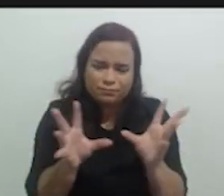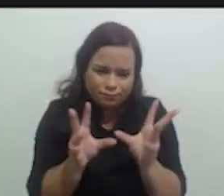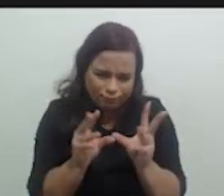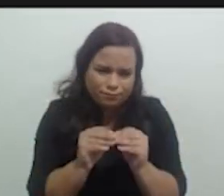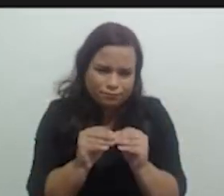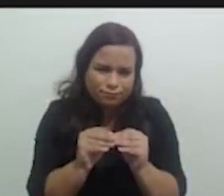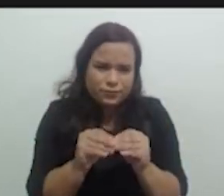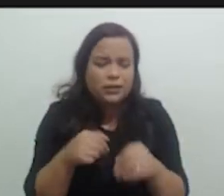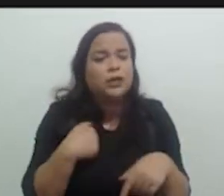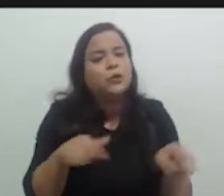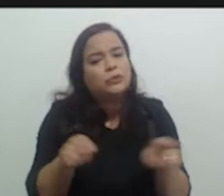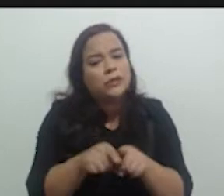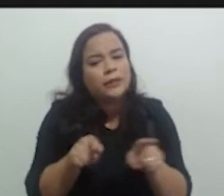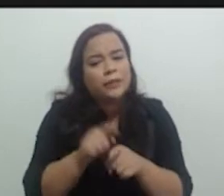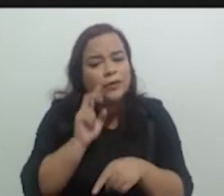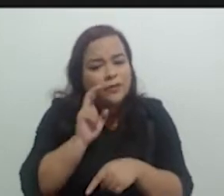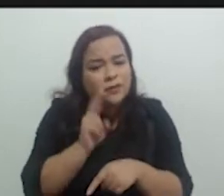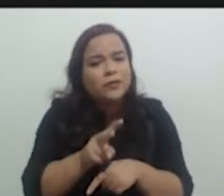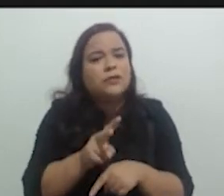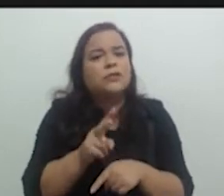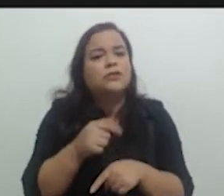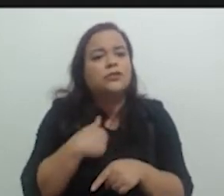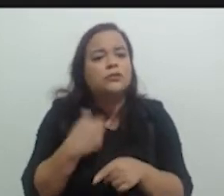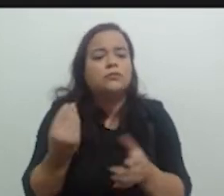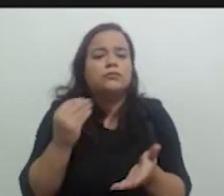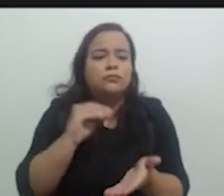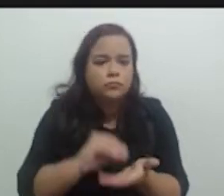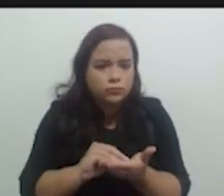julgando procedente a rescisória com os consectários da lei.